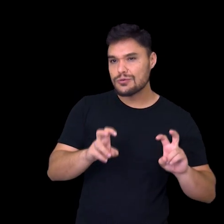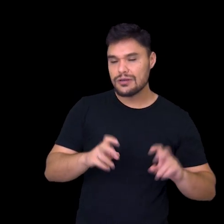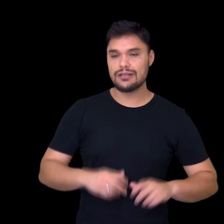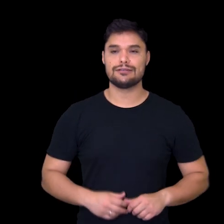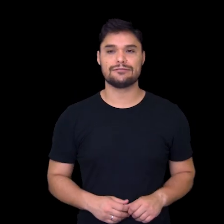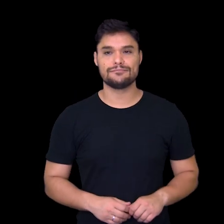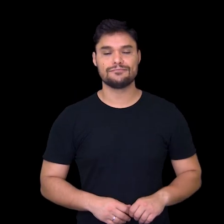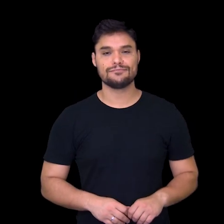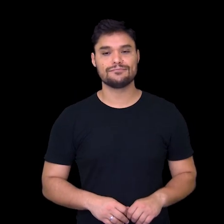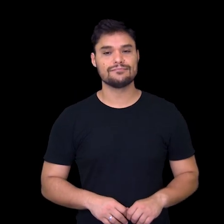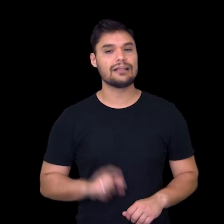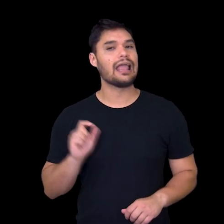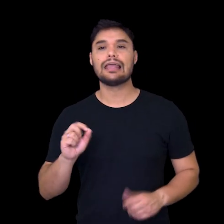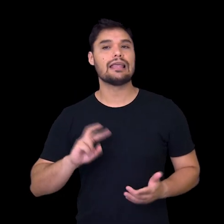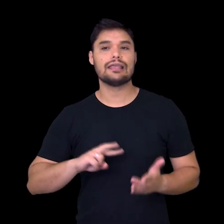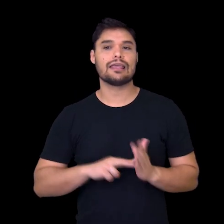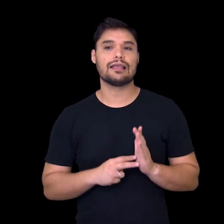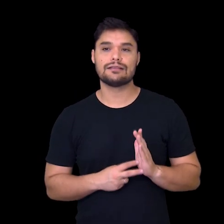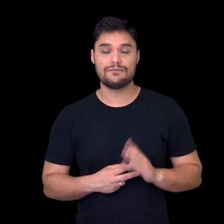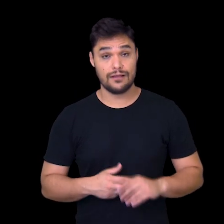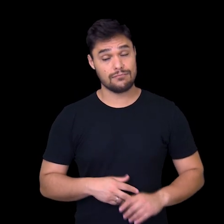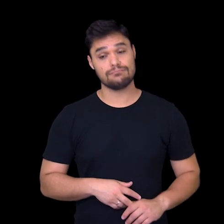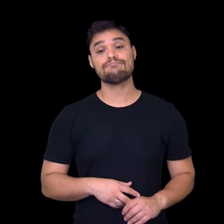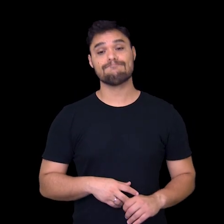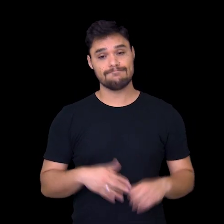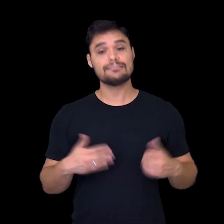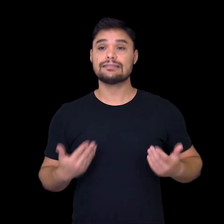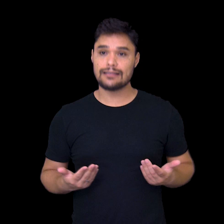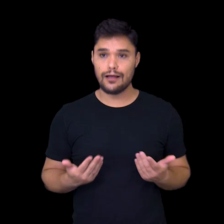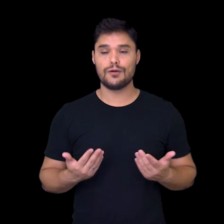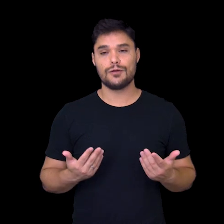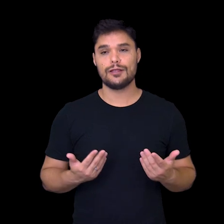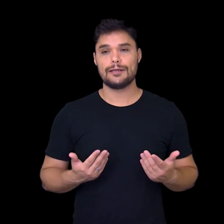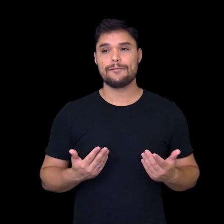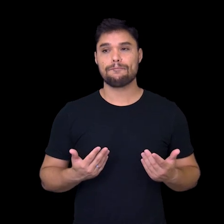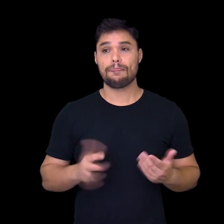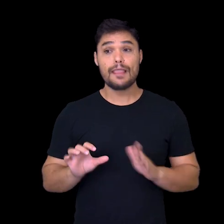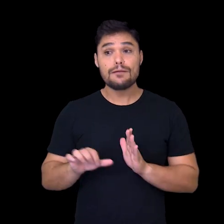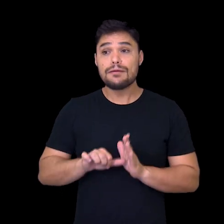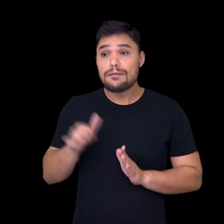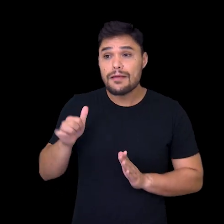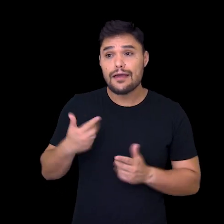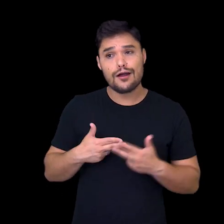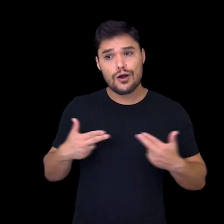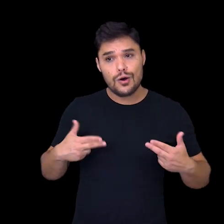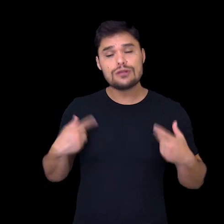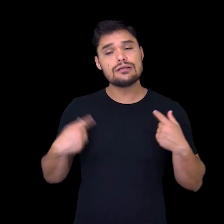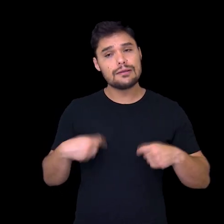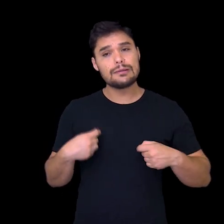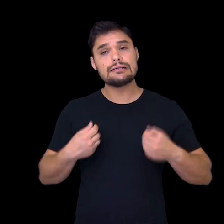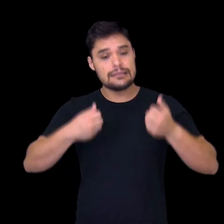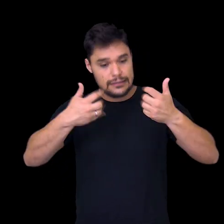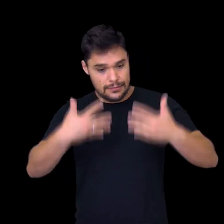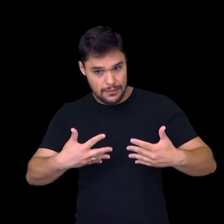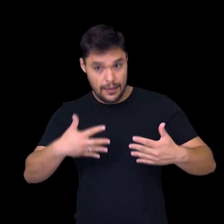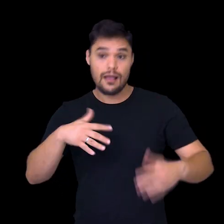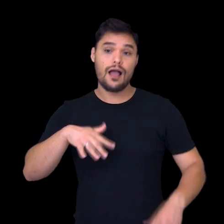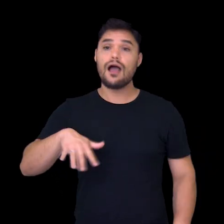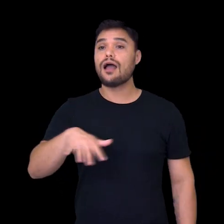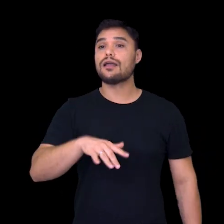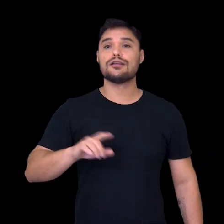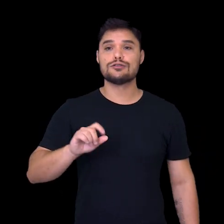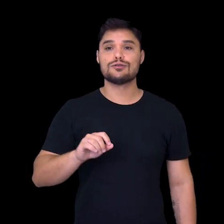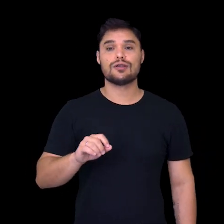isso. E aí? O que 65 anos do Congresso Nacional. Histórias dos pioneiros. O primeiro destaque a se fazer nesse sentido,